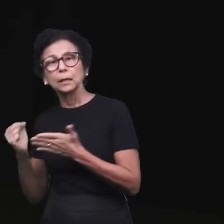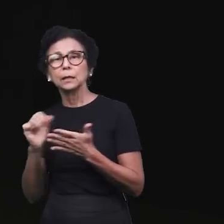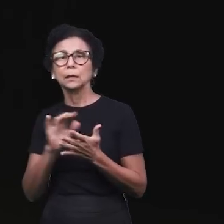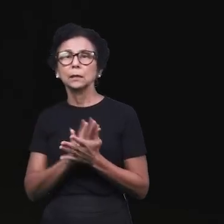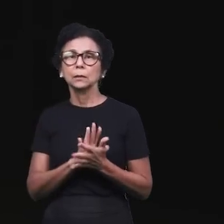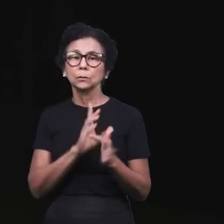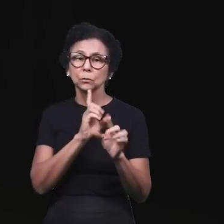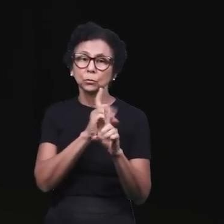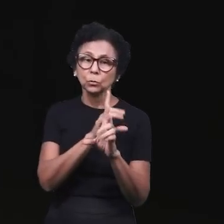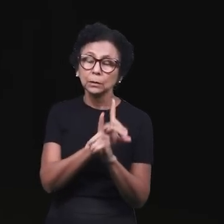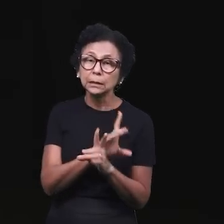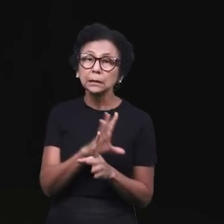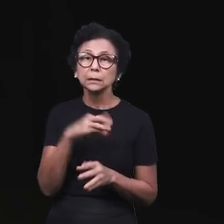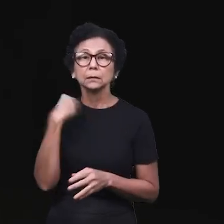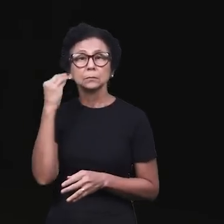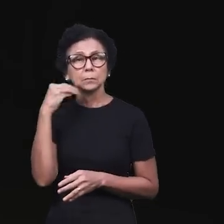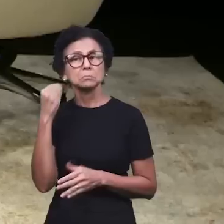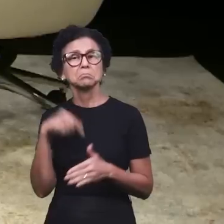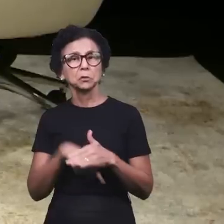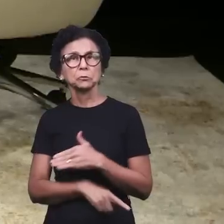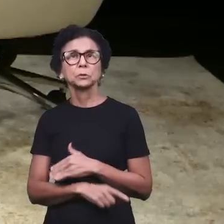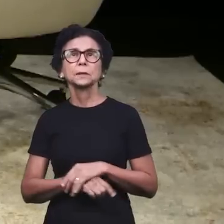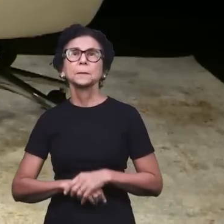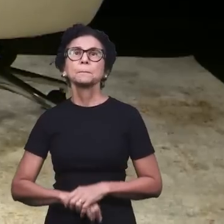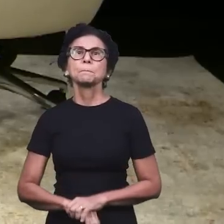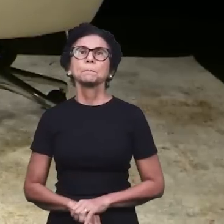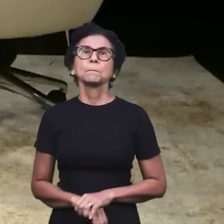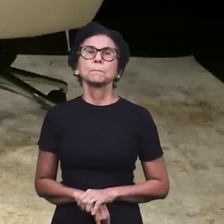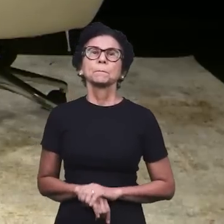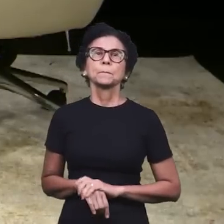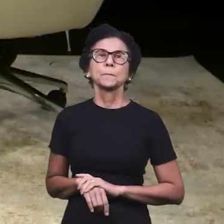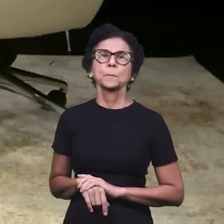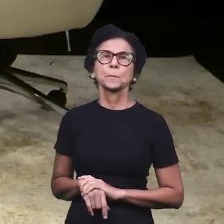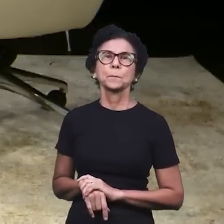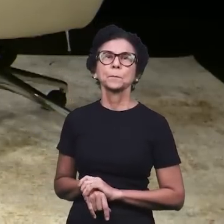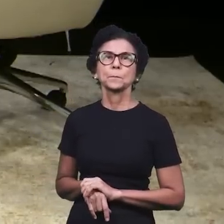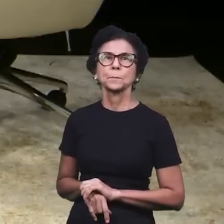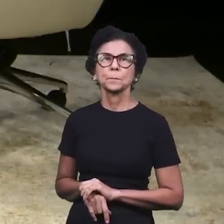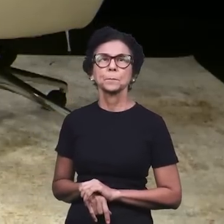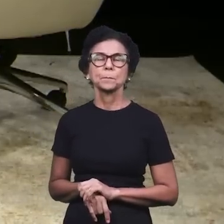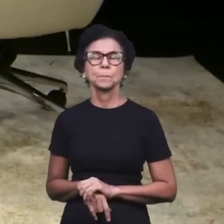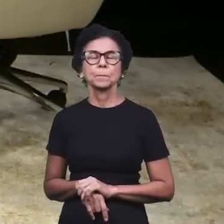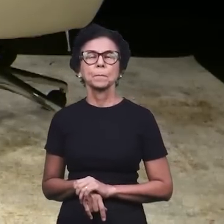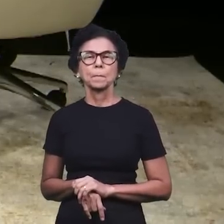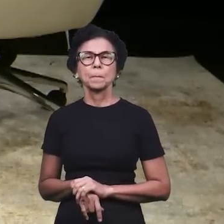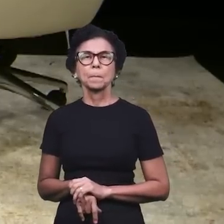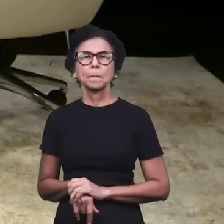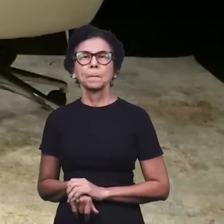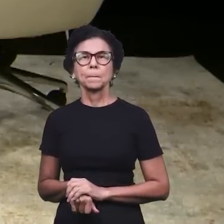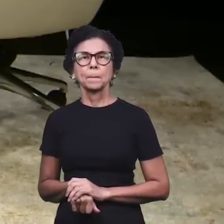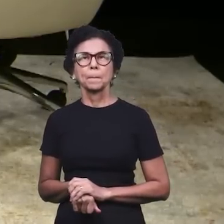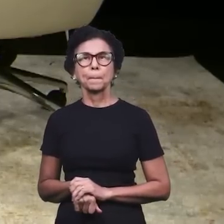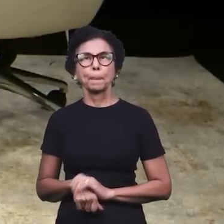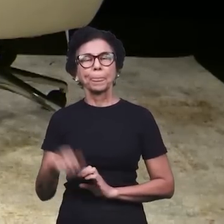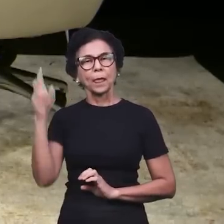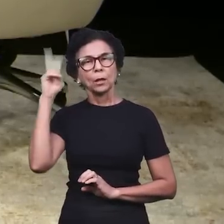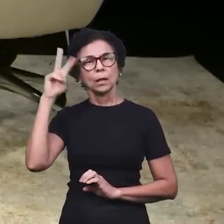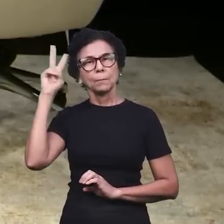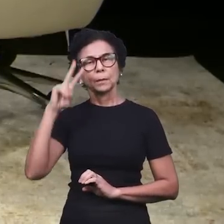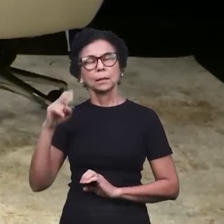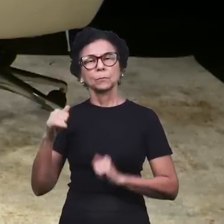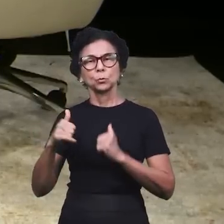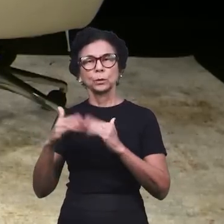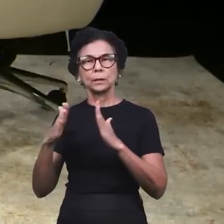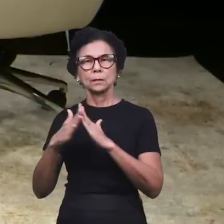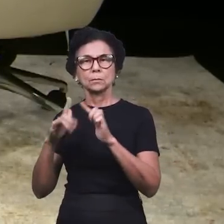nós. Maravilha, maravilha. Falamos um pouco aqui do início da igreja, falamos da parte norte do